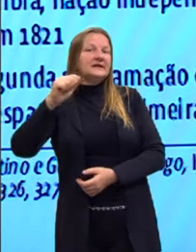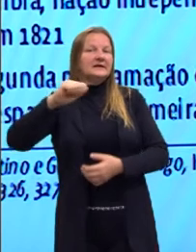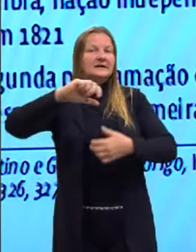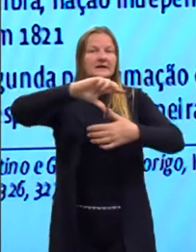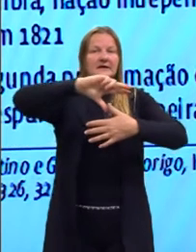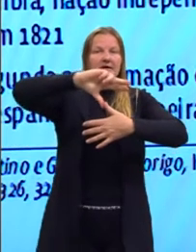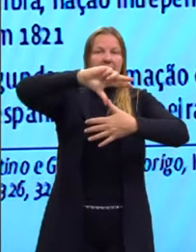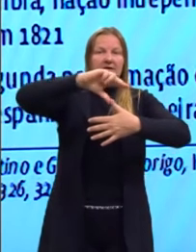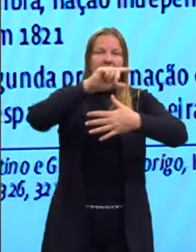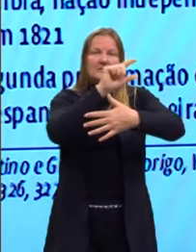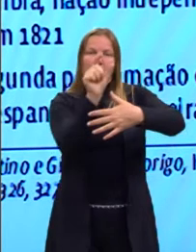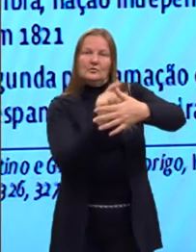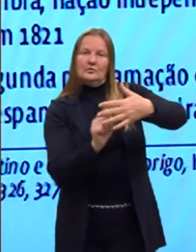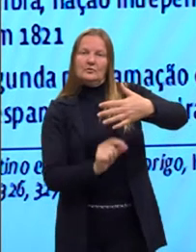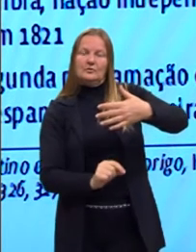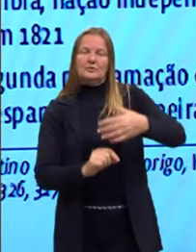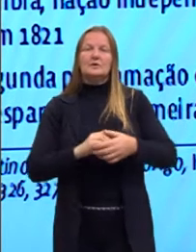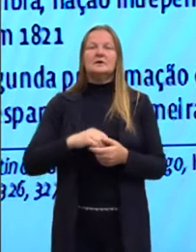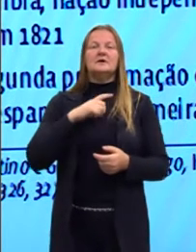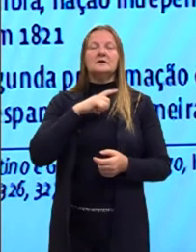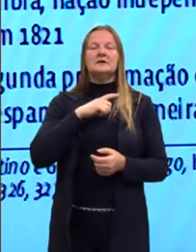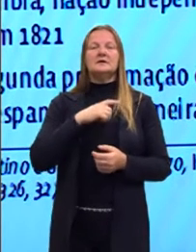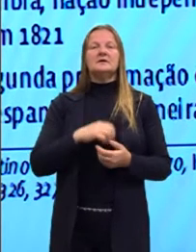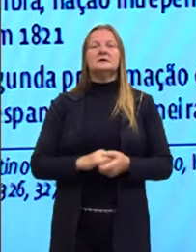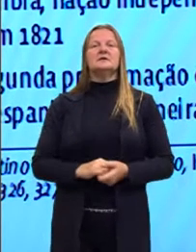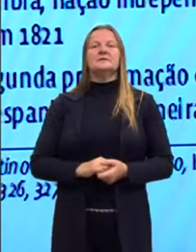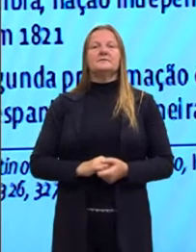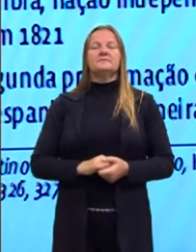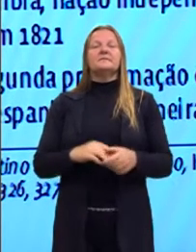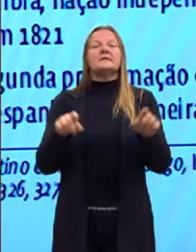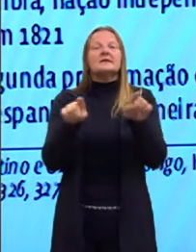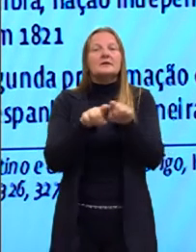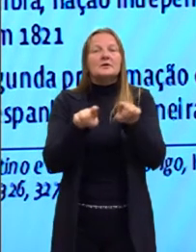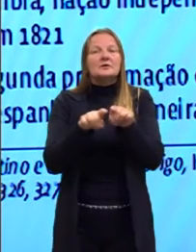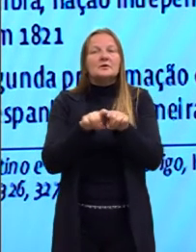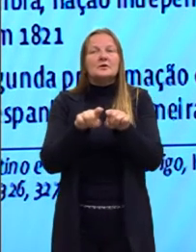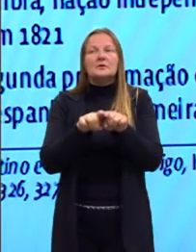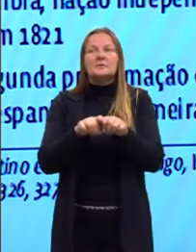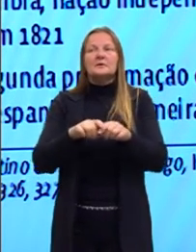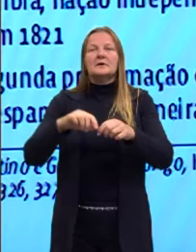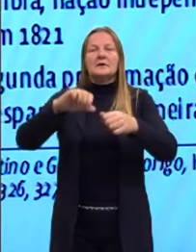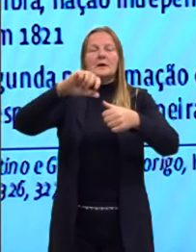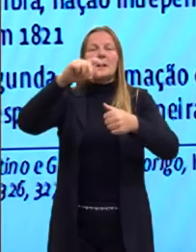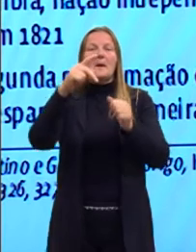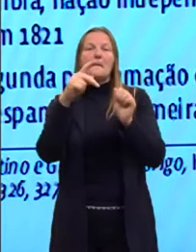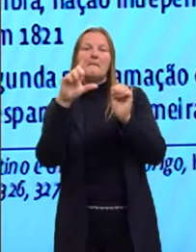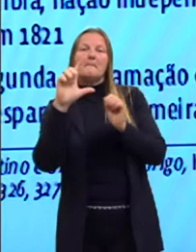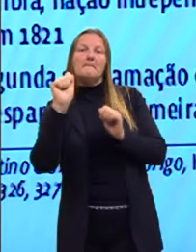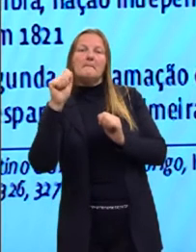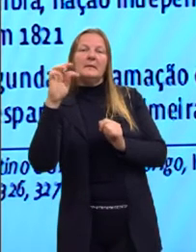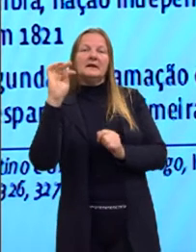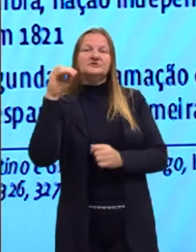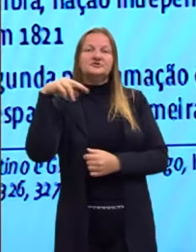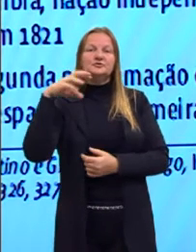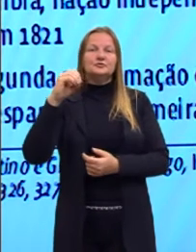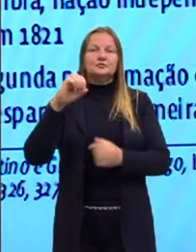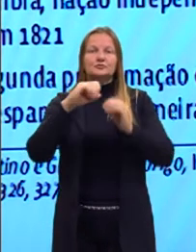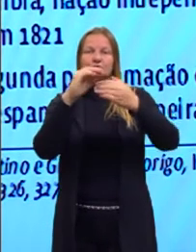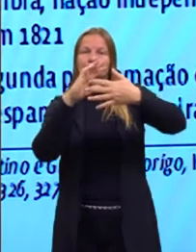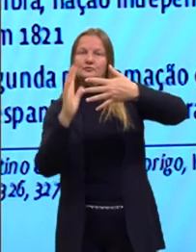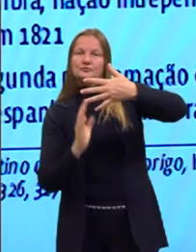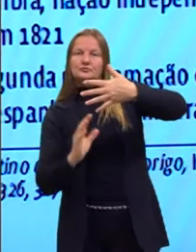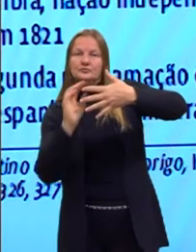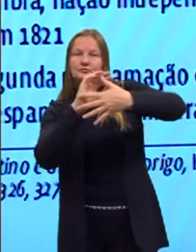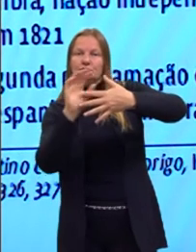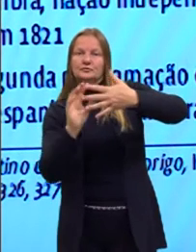nós temos os países né que fazem parte aí dos Anjos né E nós temos os países platinos por exemplo que são banhados